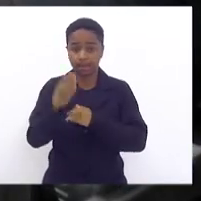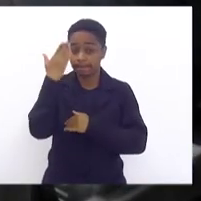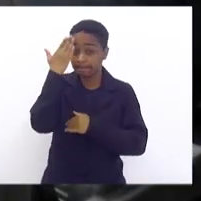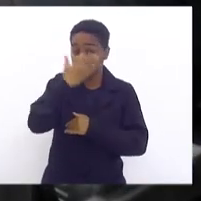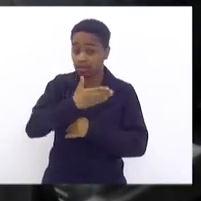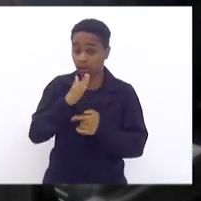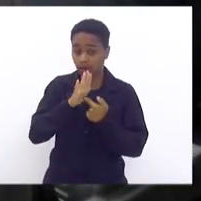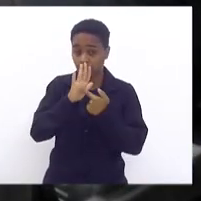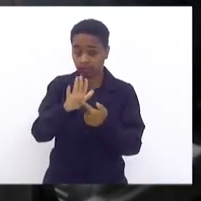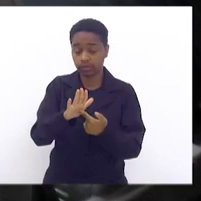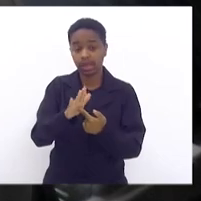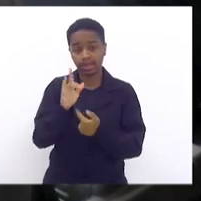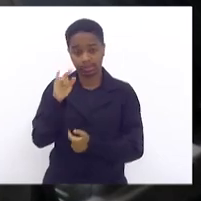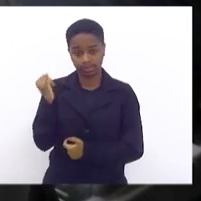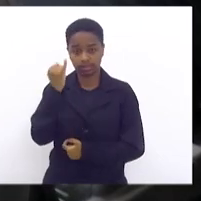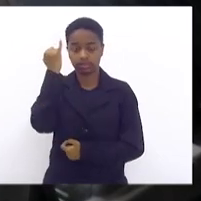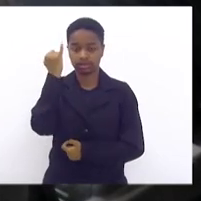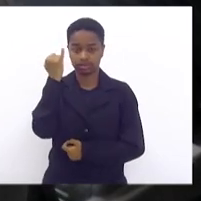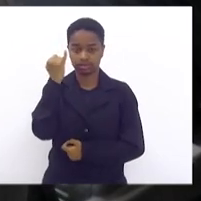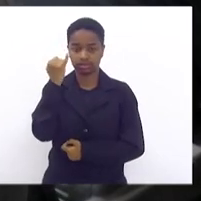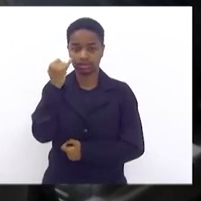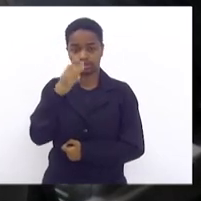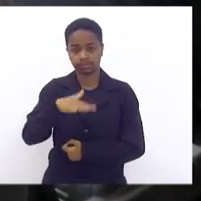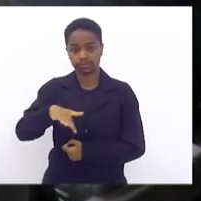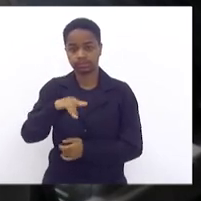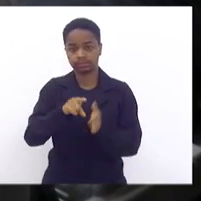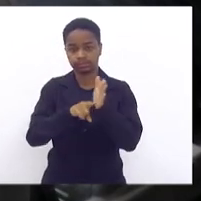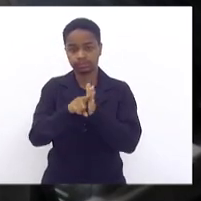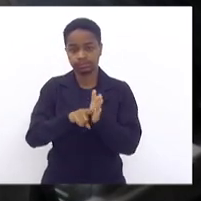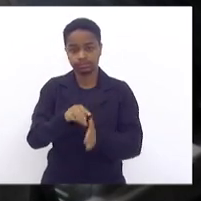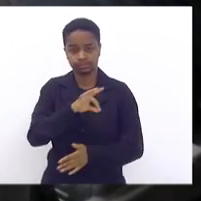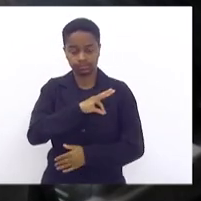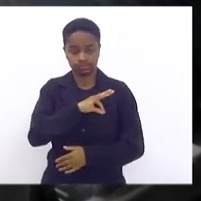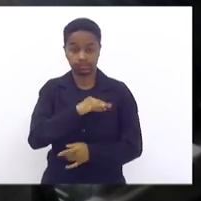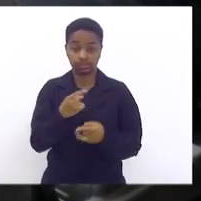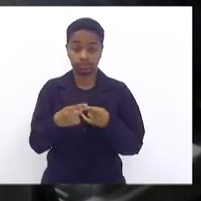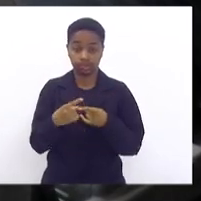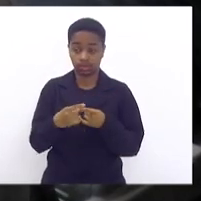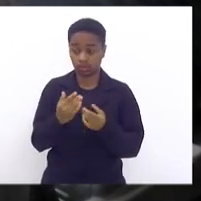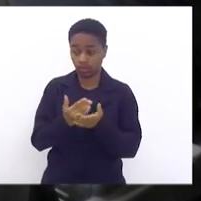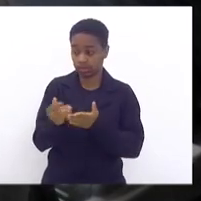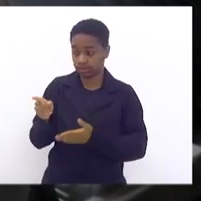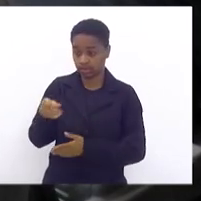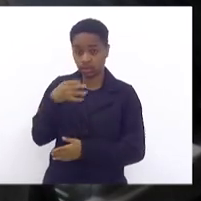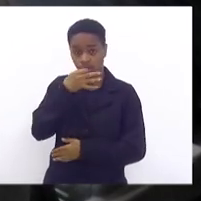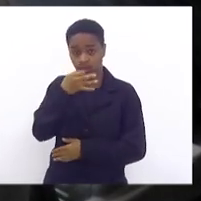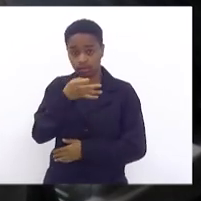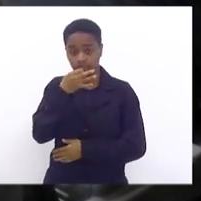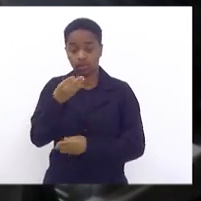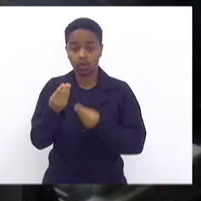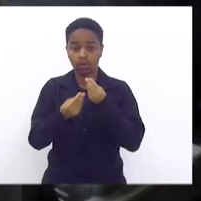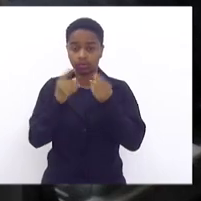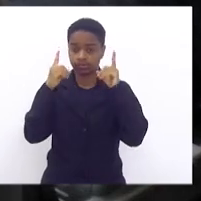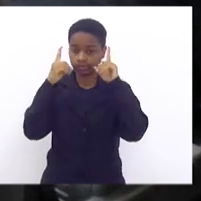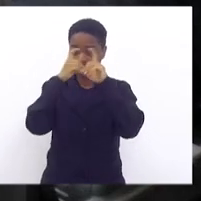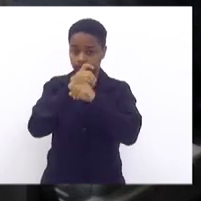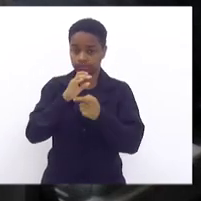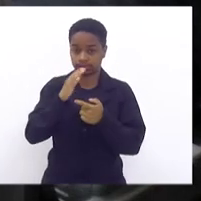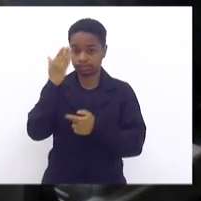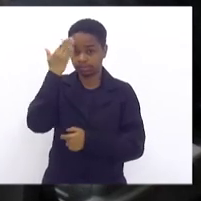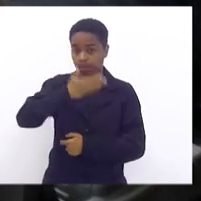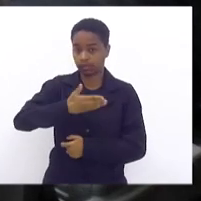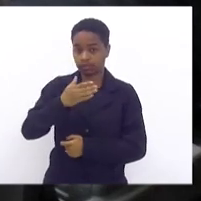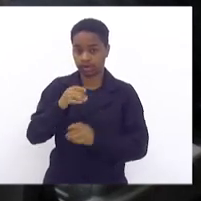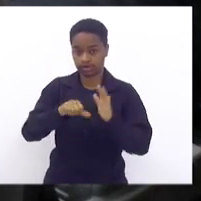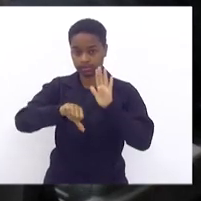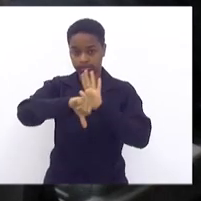provas, será relevante para o inquérito policial, porque no início a deputada comentou da dificuldade da prova desse crime.